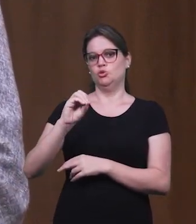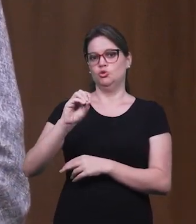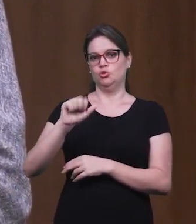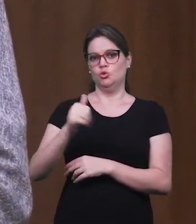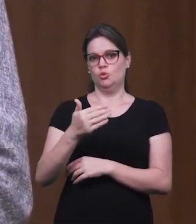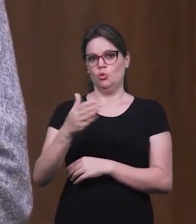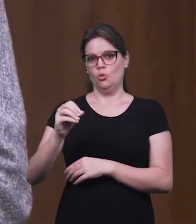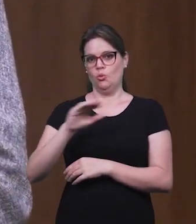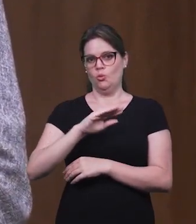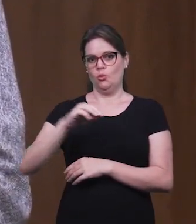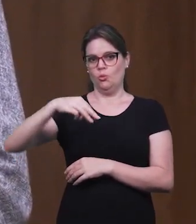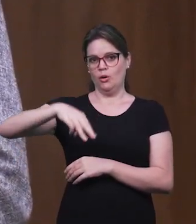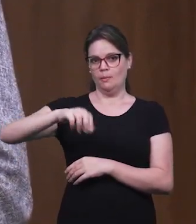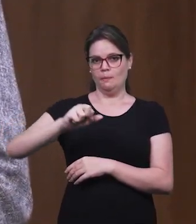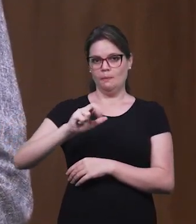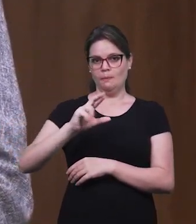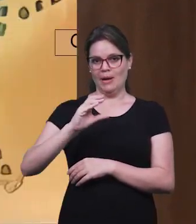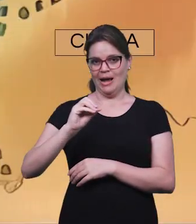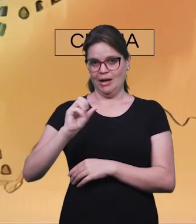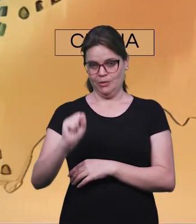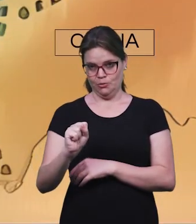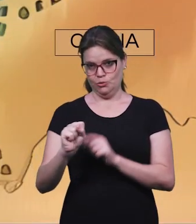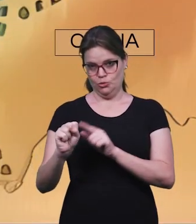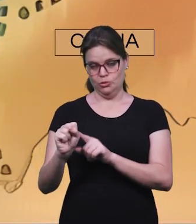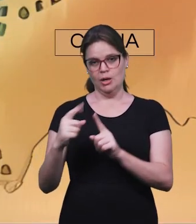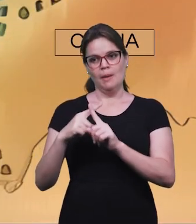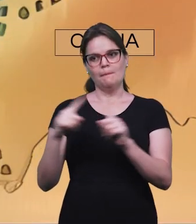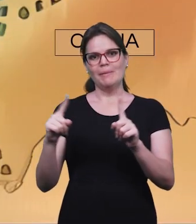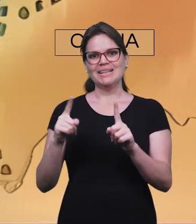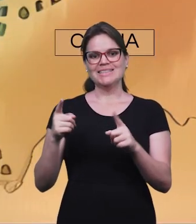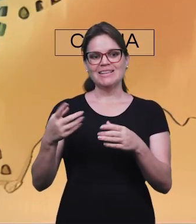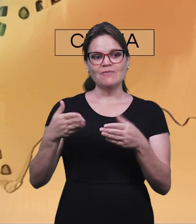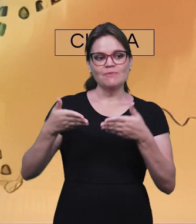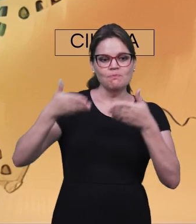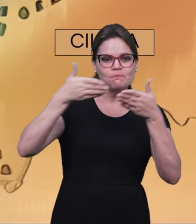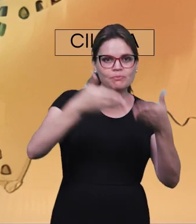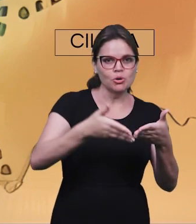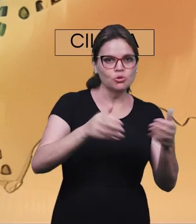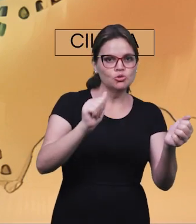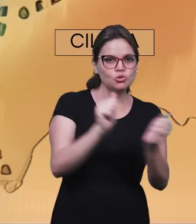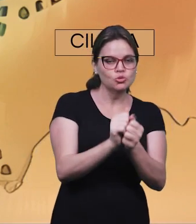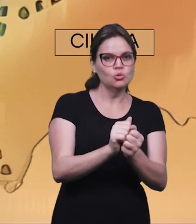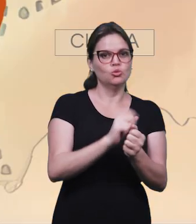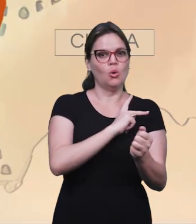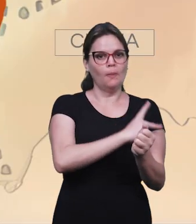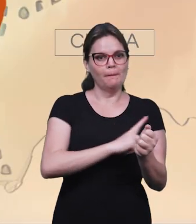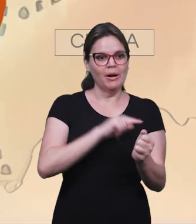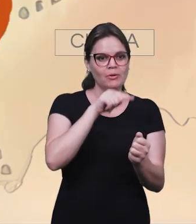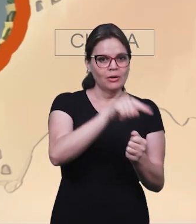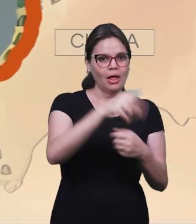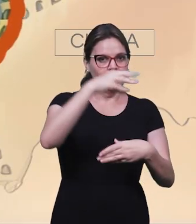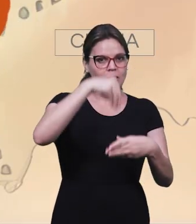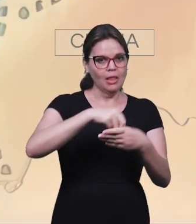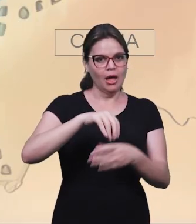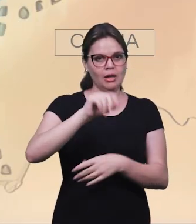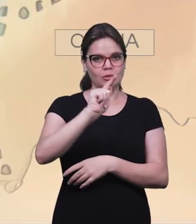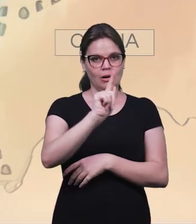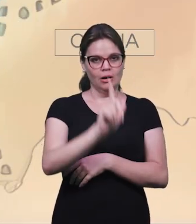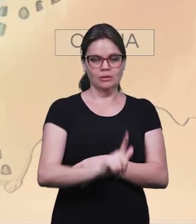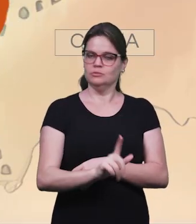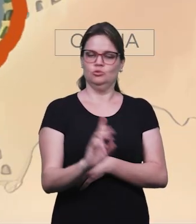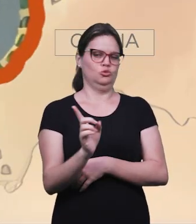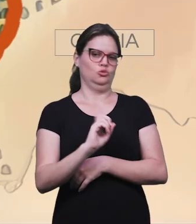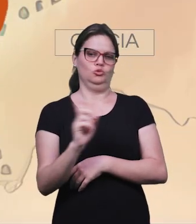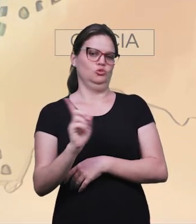ali que foram levantadas, Icônio, Derbe, Listra, e